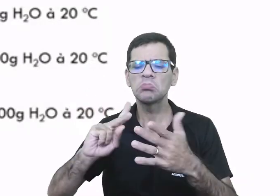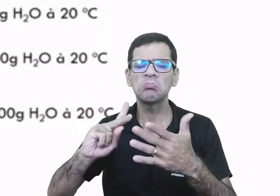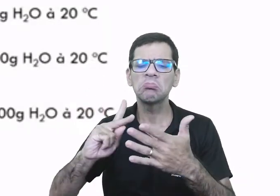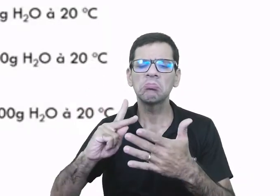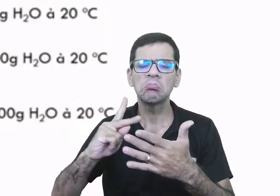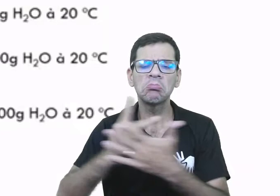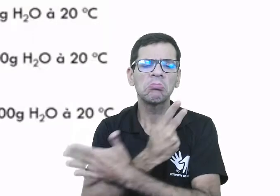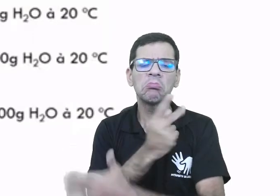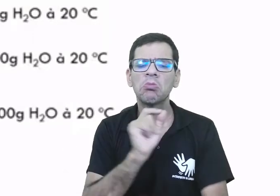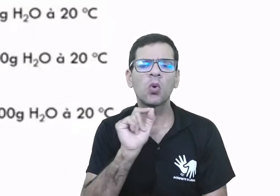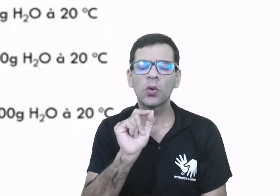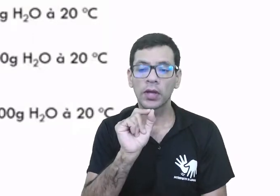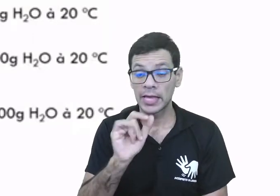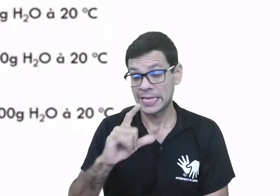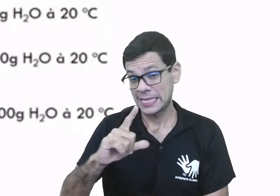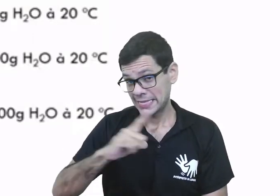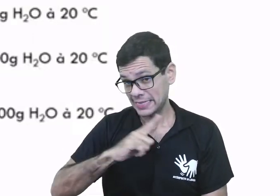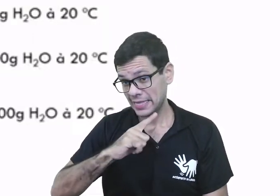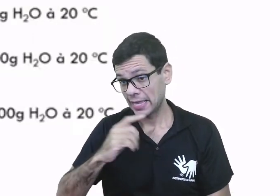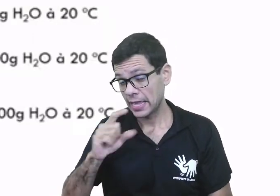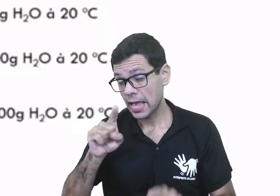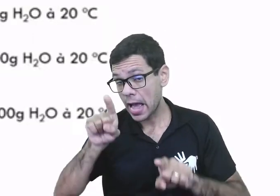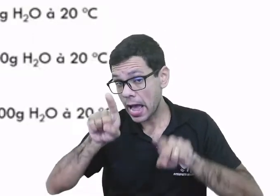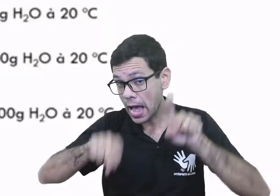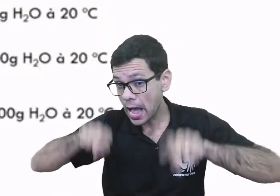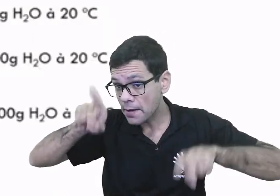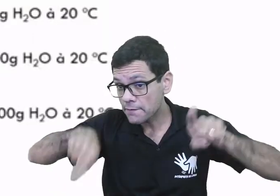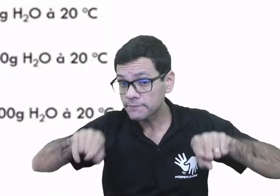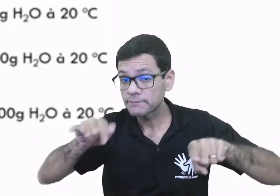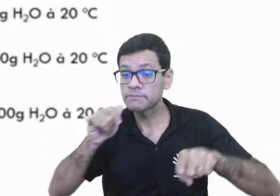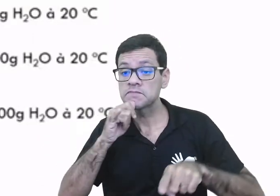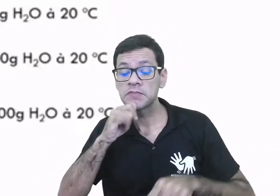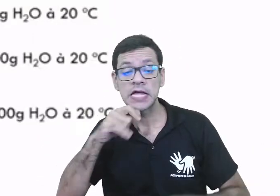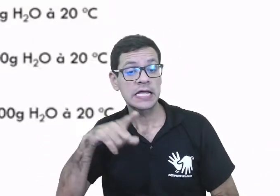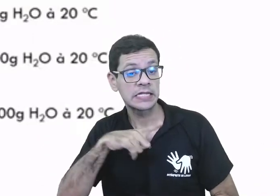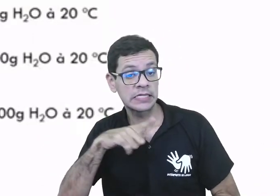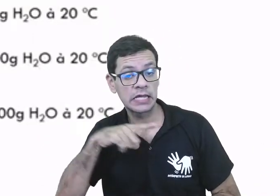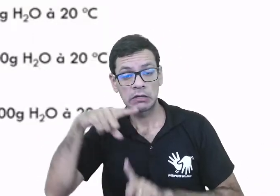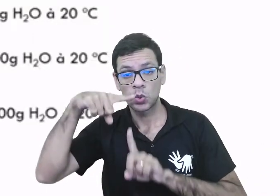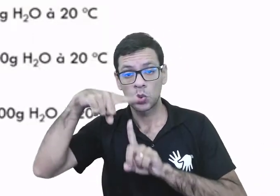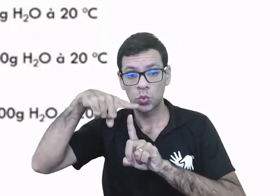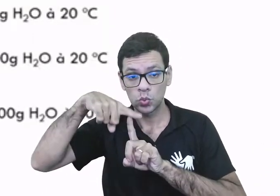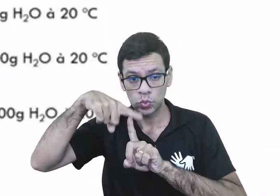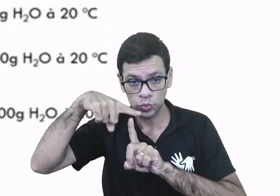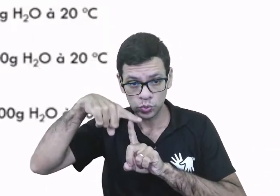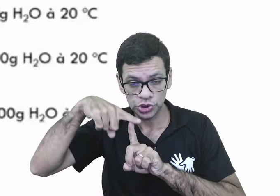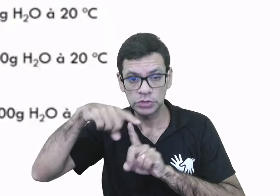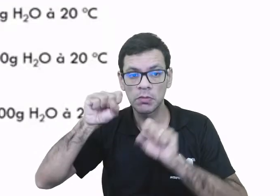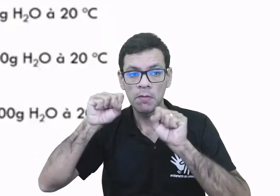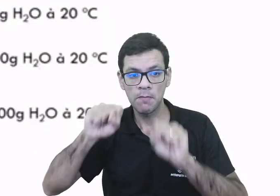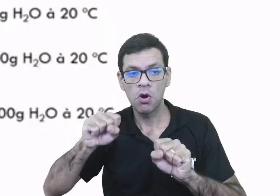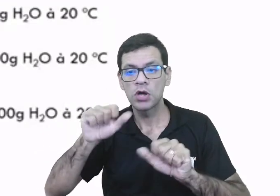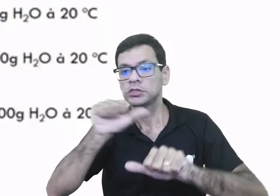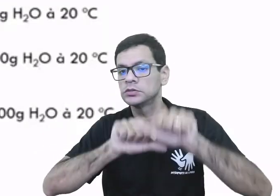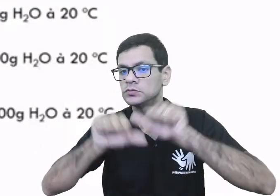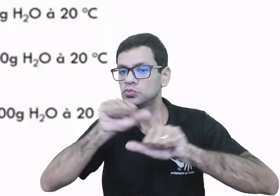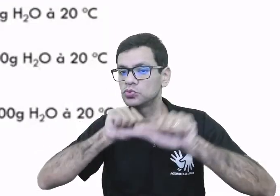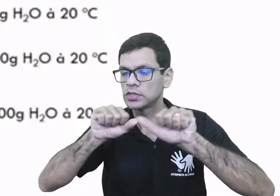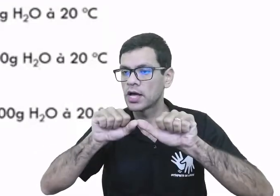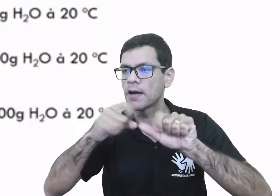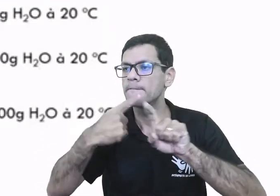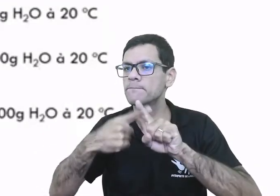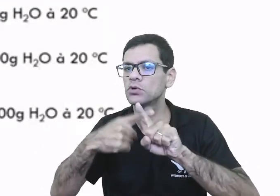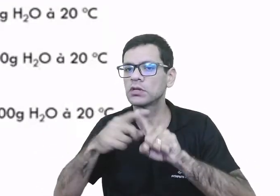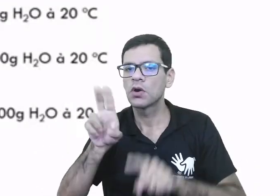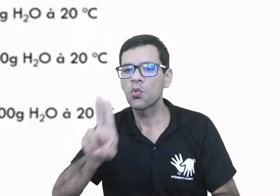uma temperatura. E aí, quando a gente altera essa temperatura, a gente consegue solubilizar uma outra